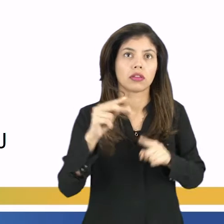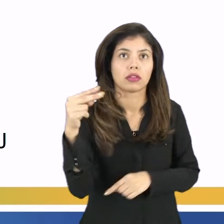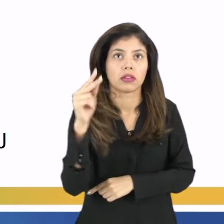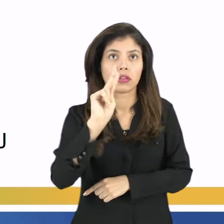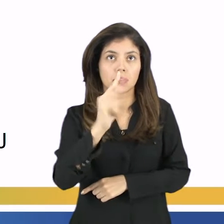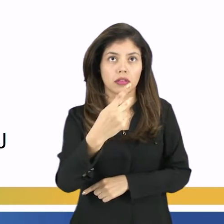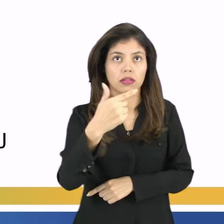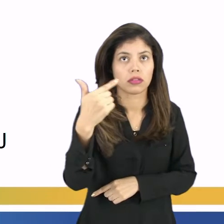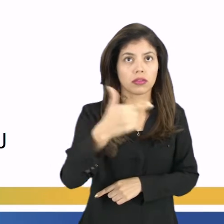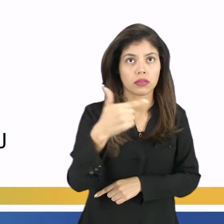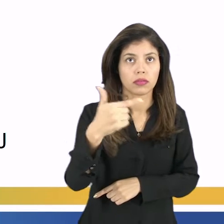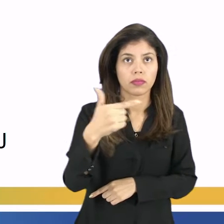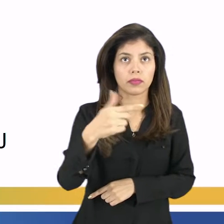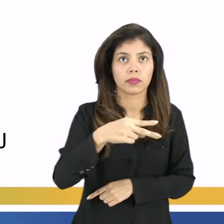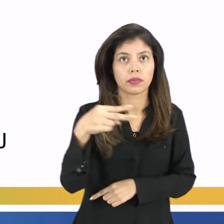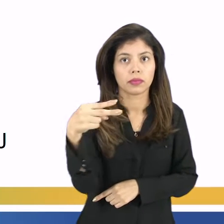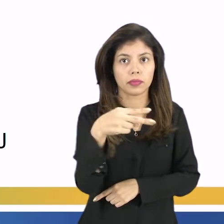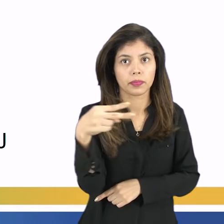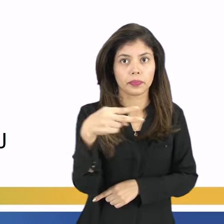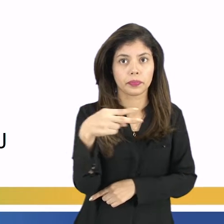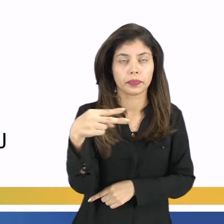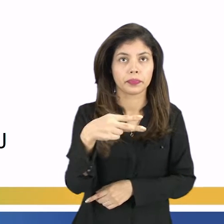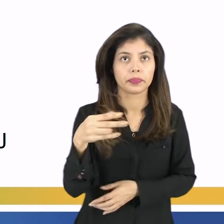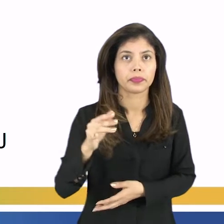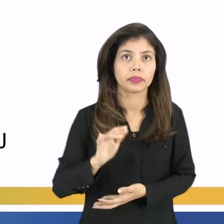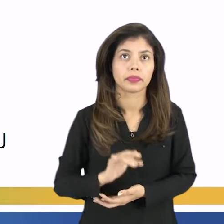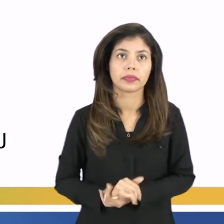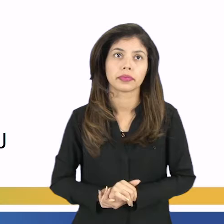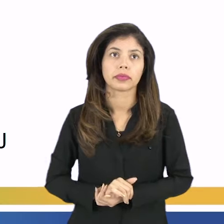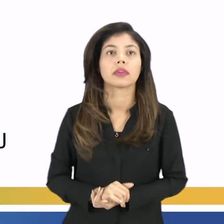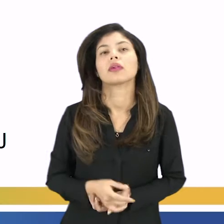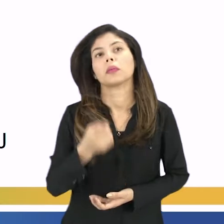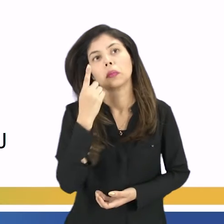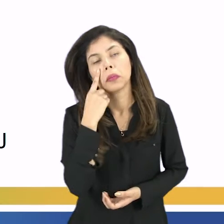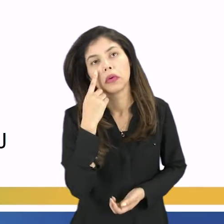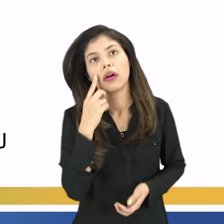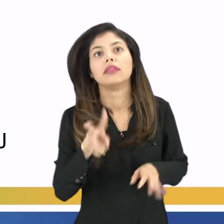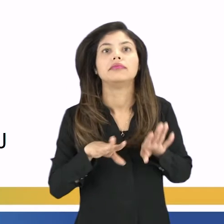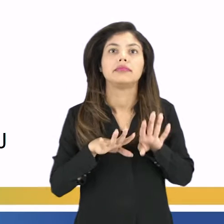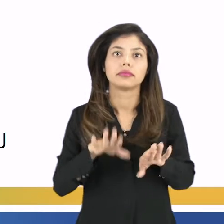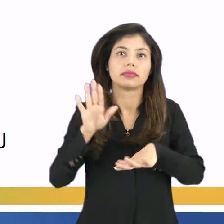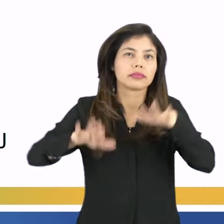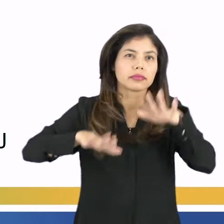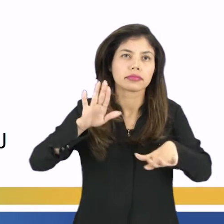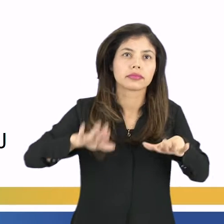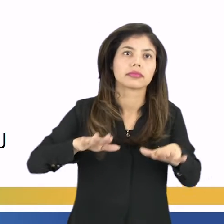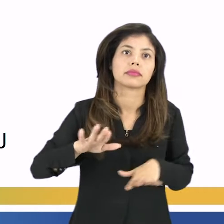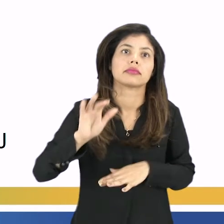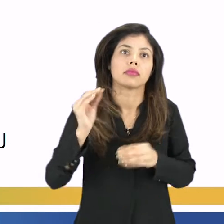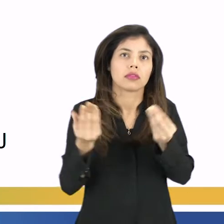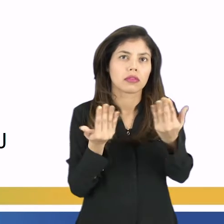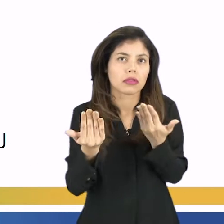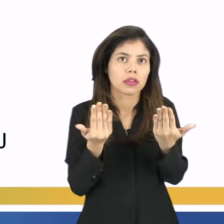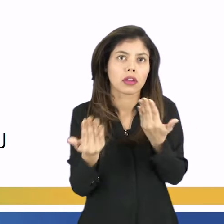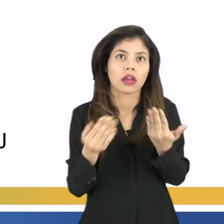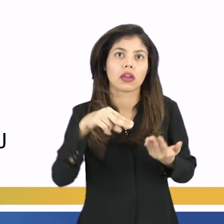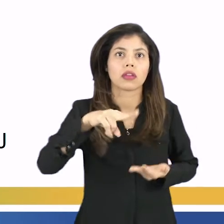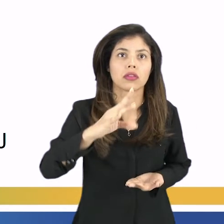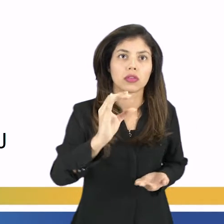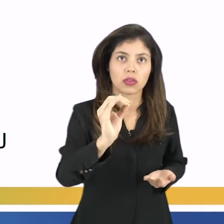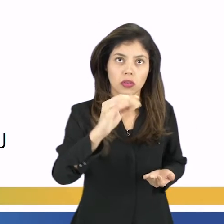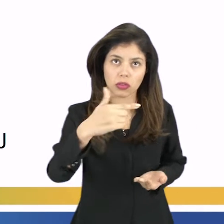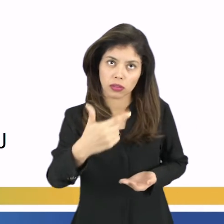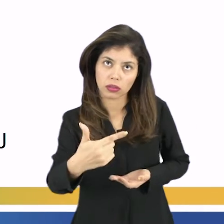De dinitrogênio, é assim mesmo que se pronuncia. Pode-se prever que a variação de entalpia associada da reação de dimerização